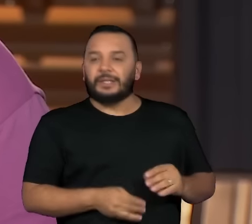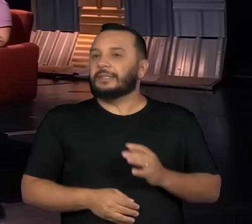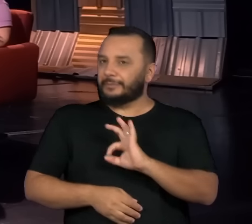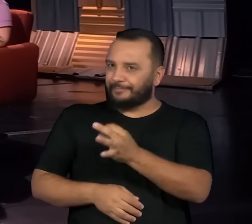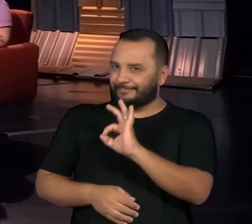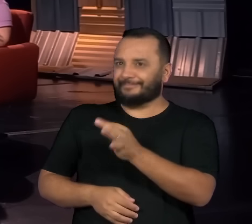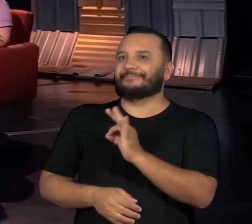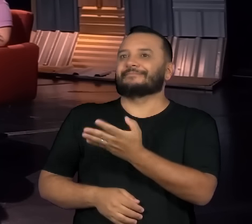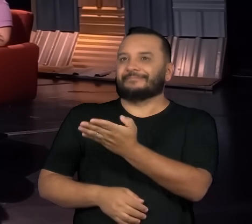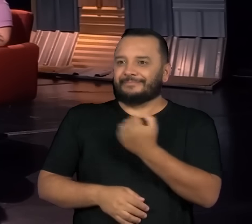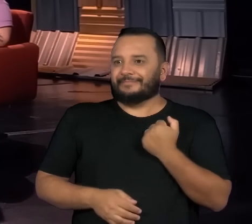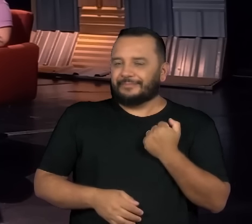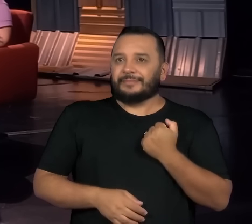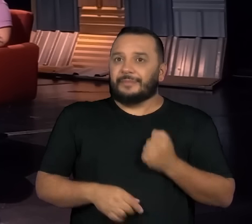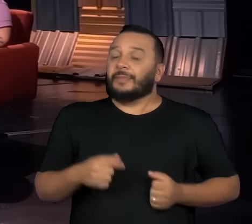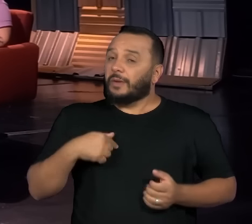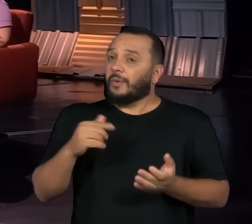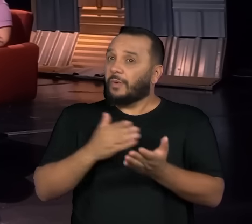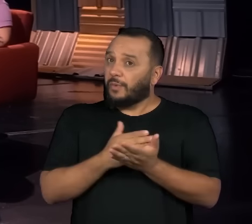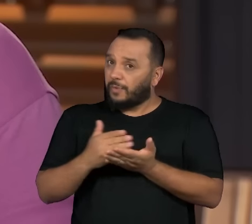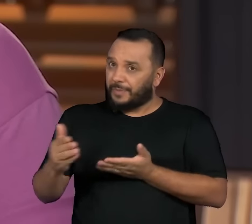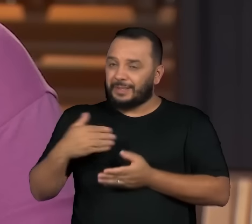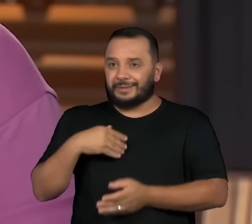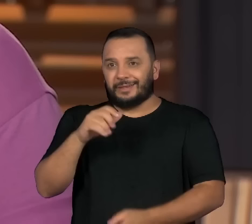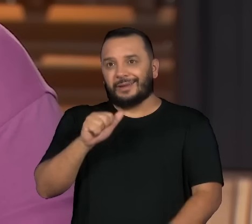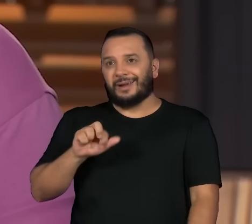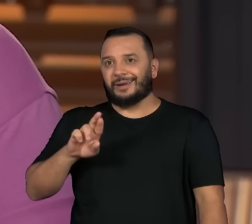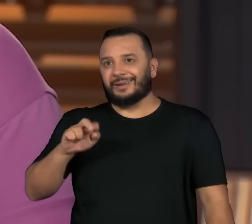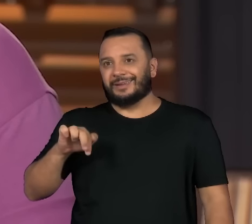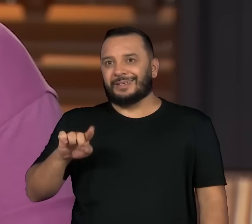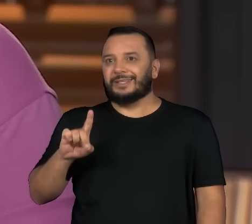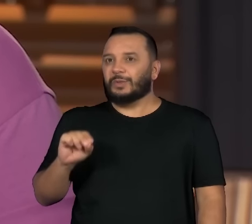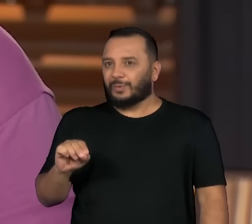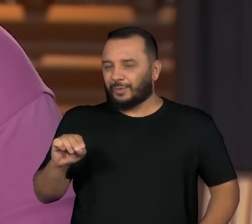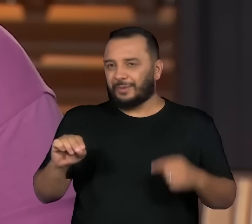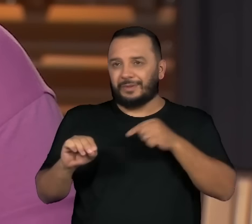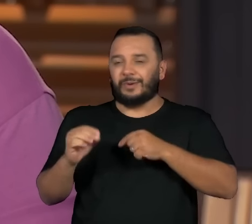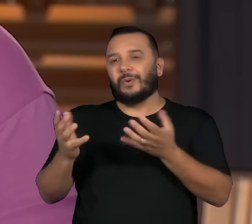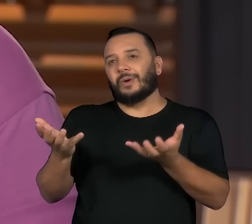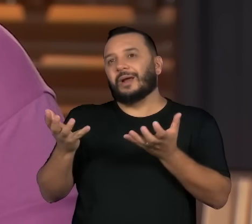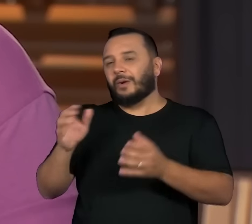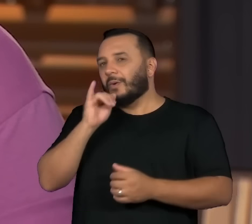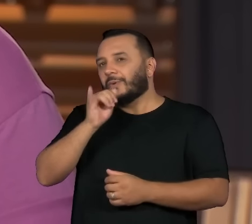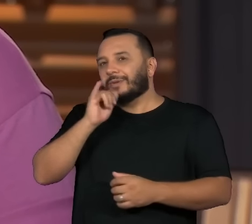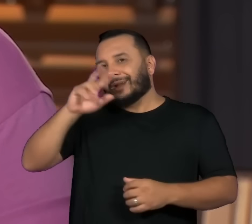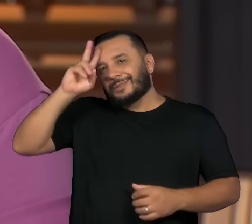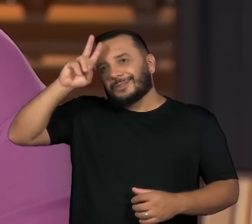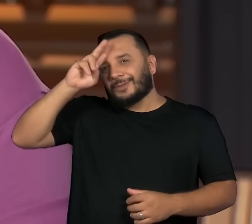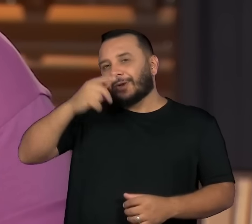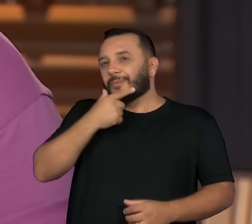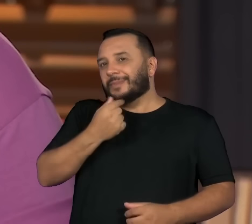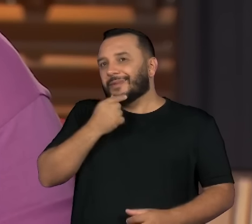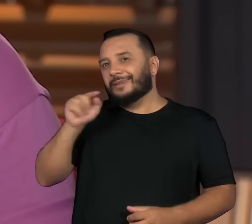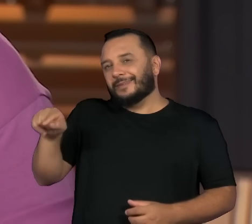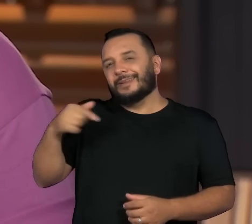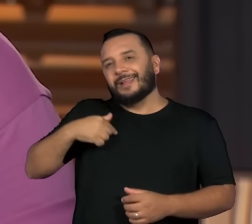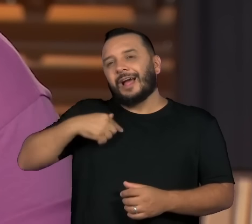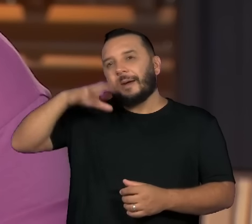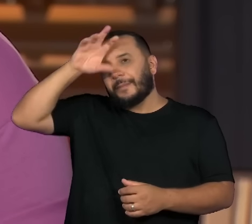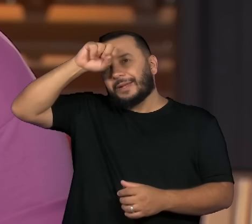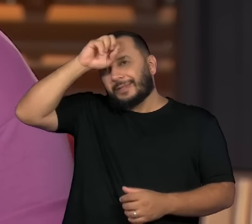Exatamente. Quando eu comecei a fazer Arlindo, eu queria contar a história desse menino, aprendendo a ser quem ele